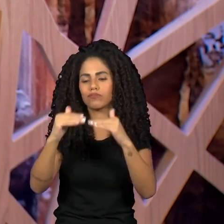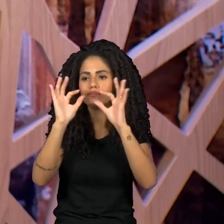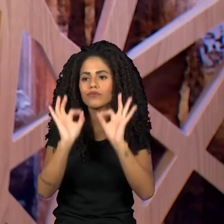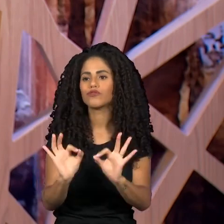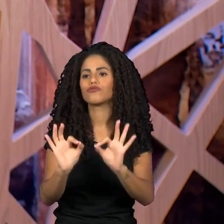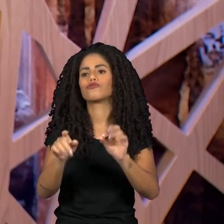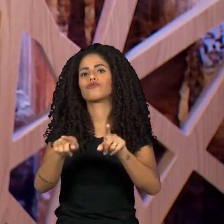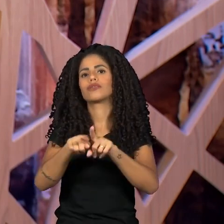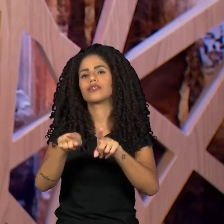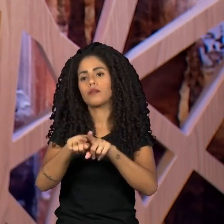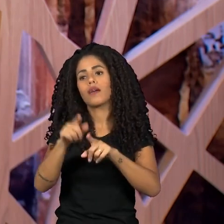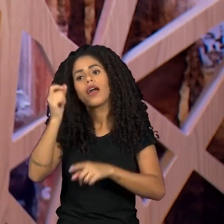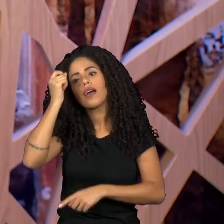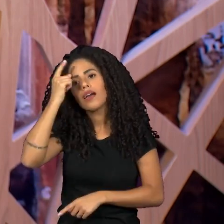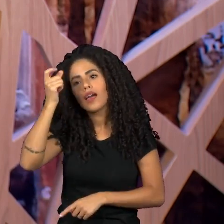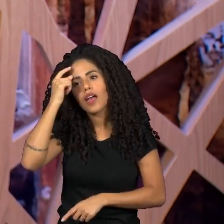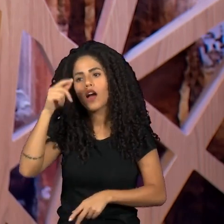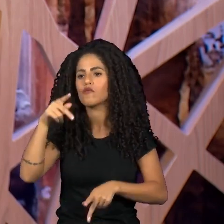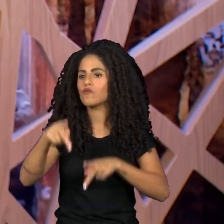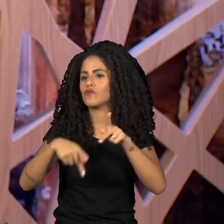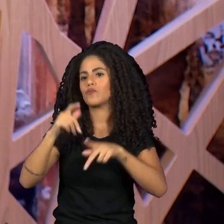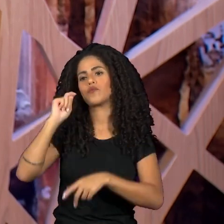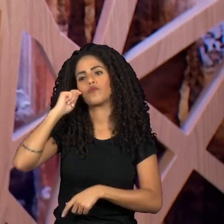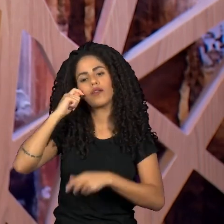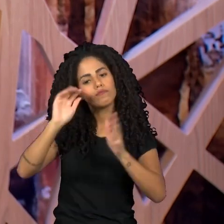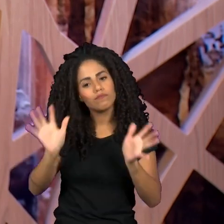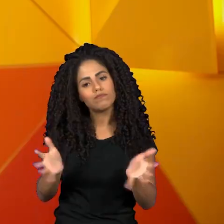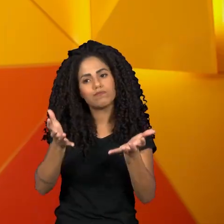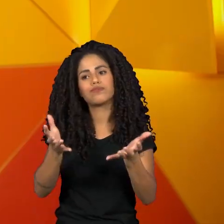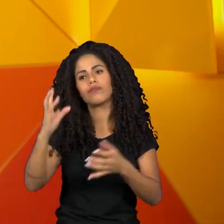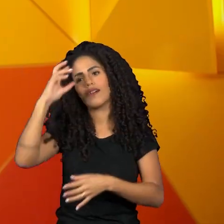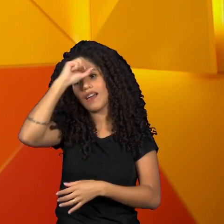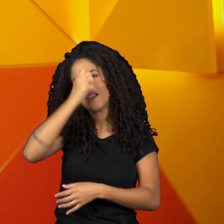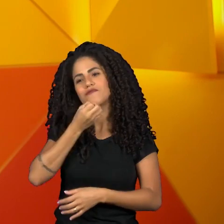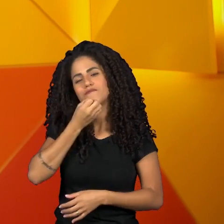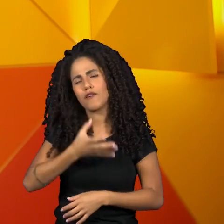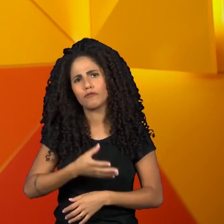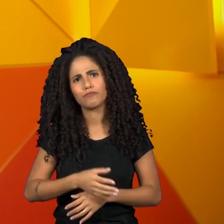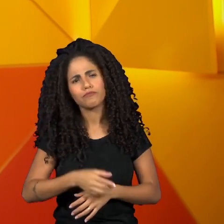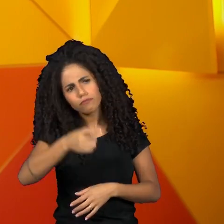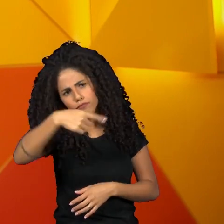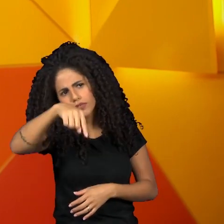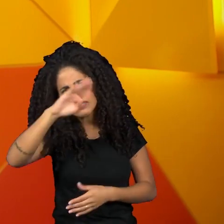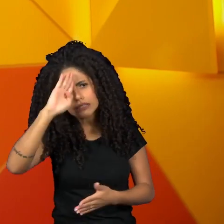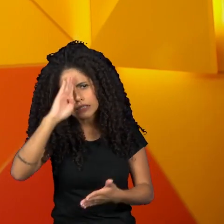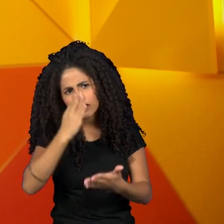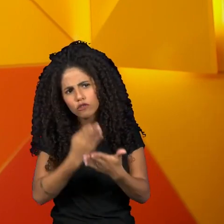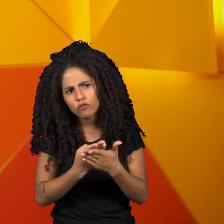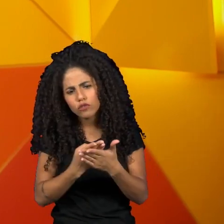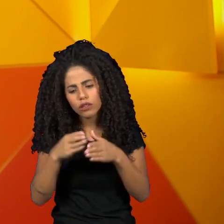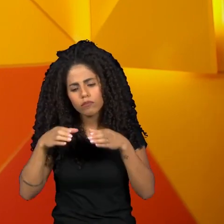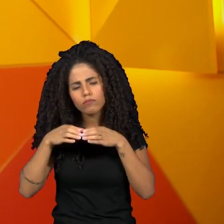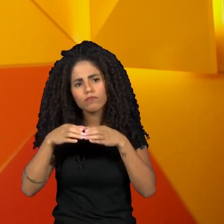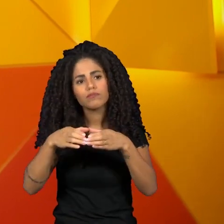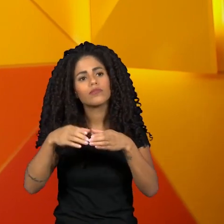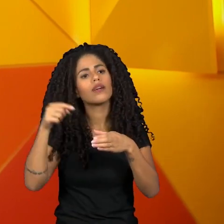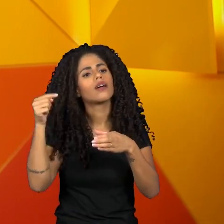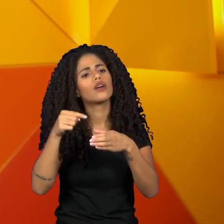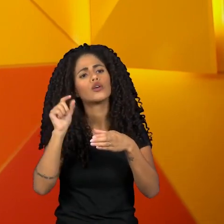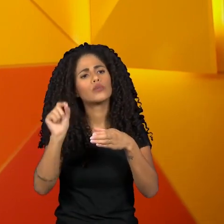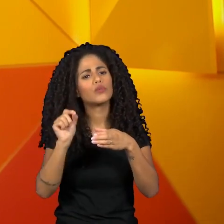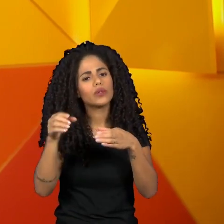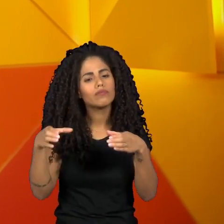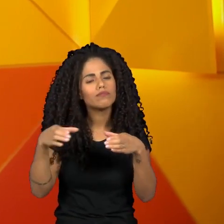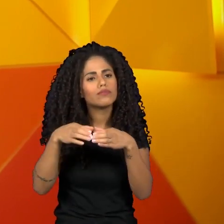e a cultura negra, ela traz essa potencialidade, né. Vocês acreditam que o coletivo, da maneira como